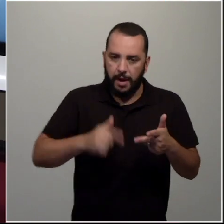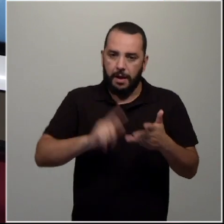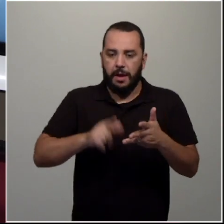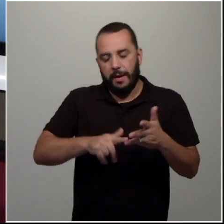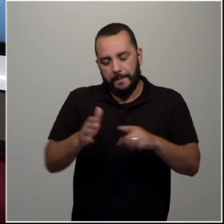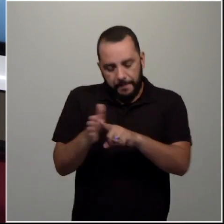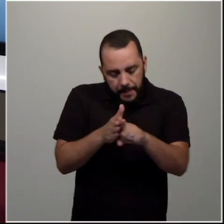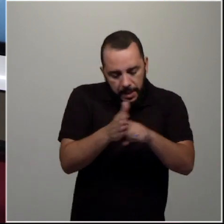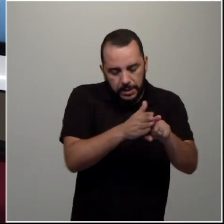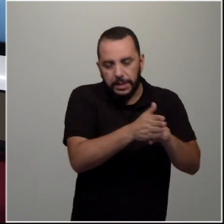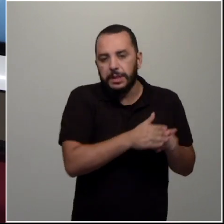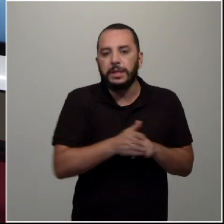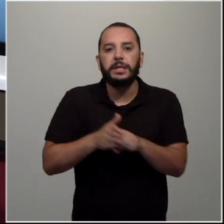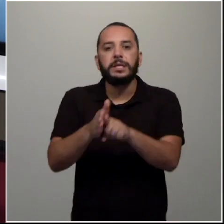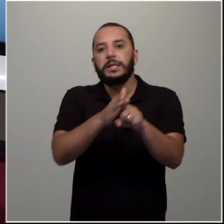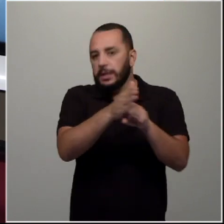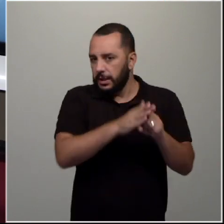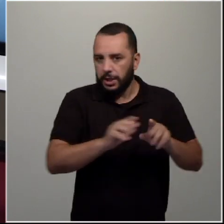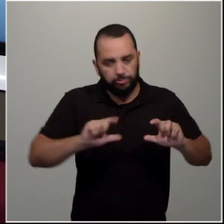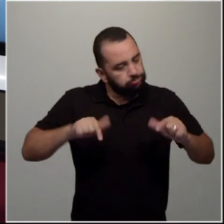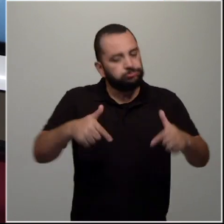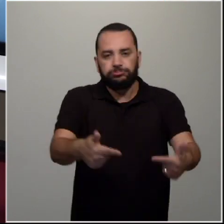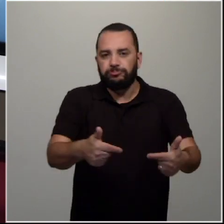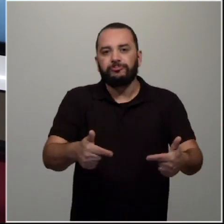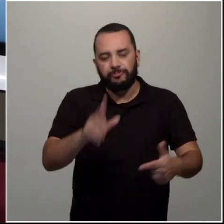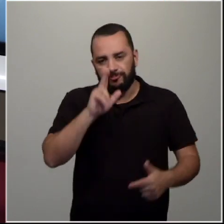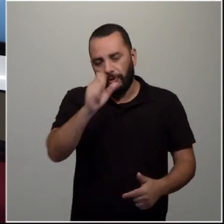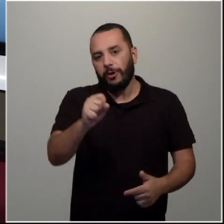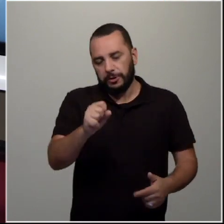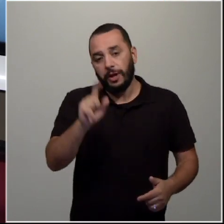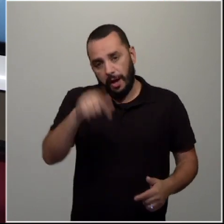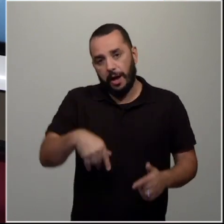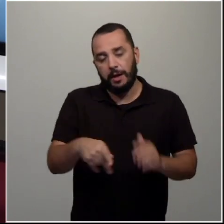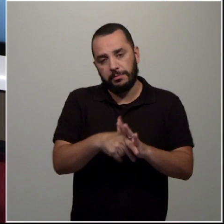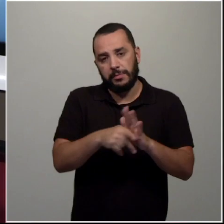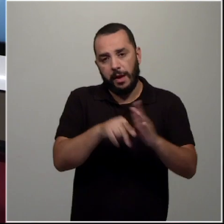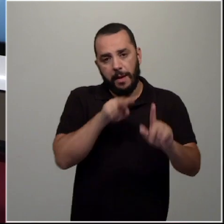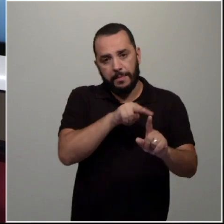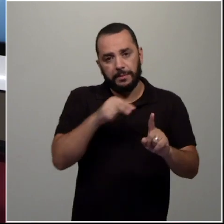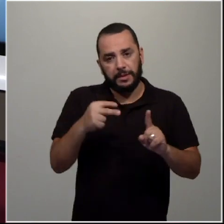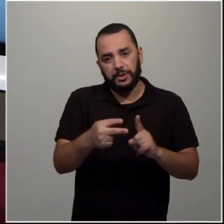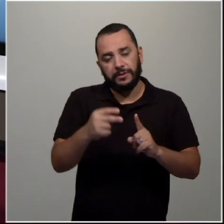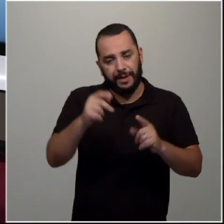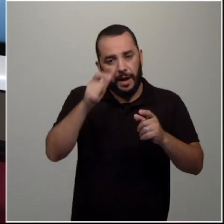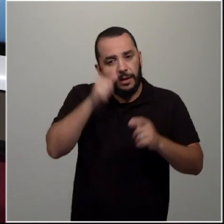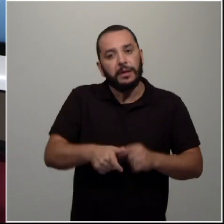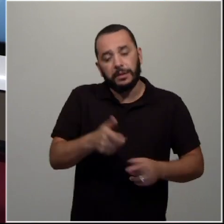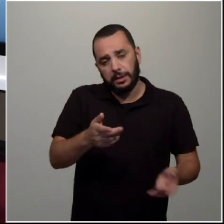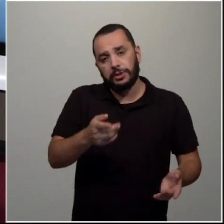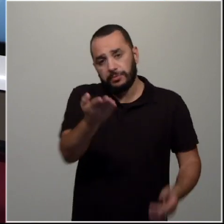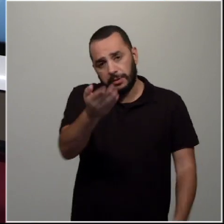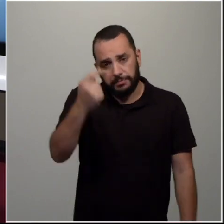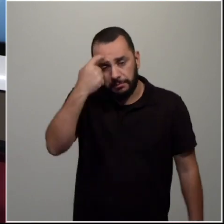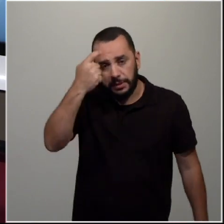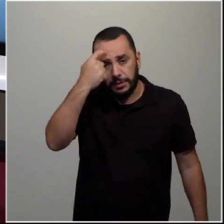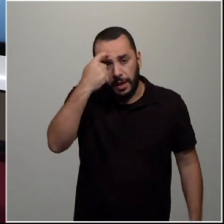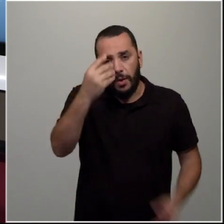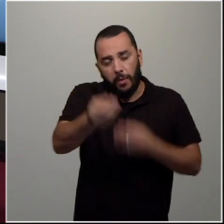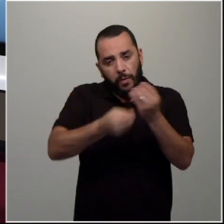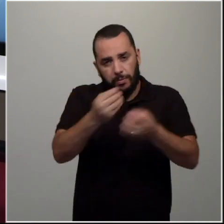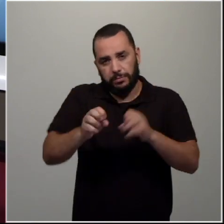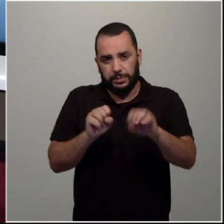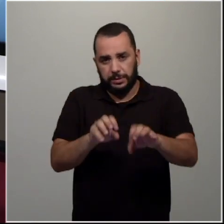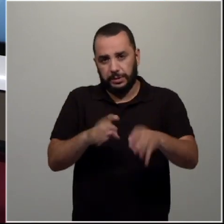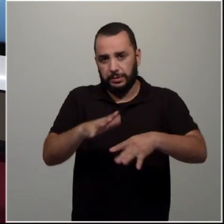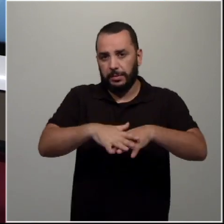precisa de de um engajamento muito grande mas é uma pessoa com uma perspectiva interessante de se pensar é ao ensino de matemática